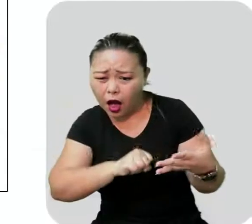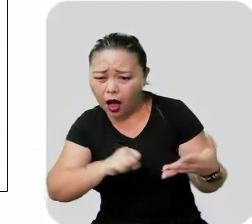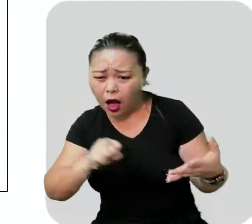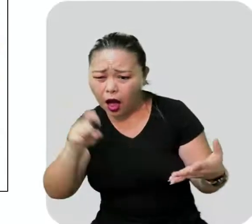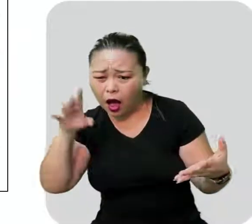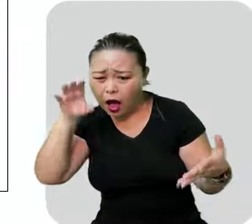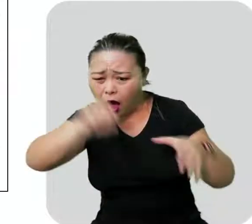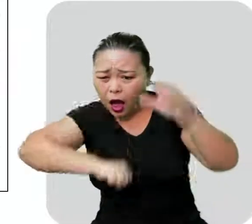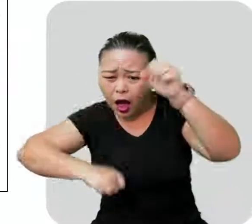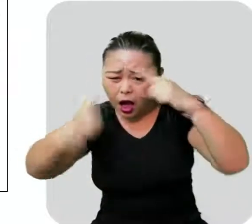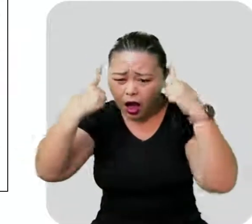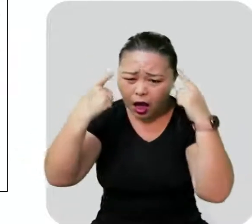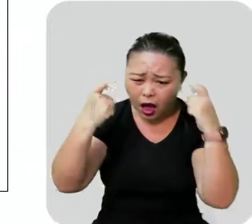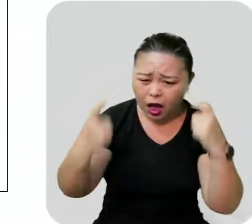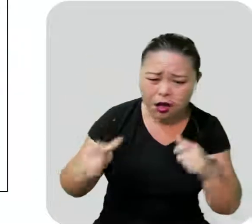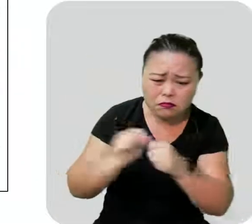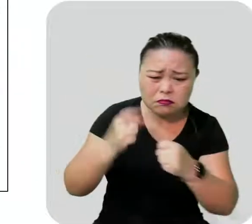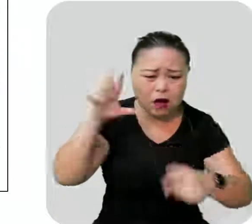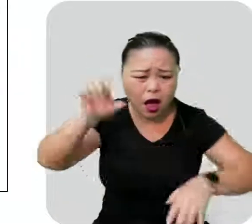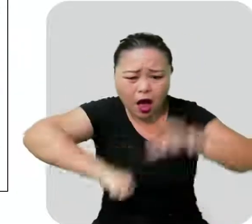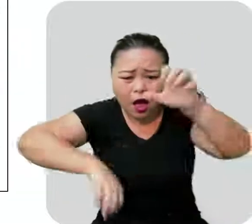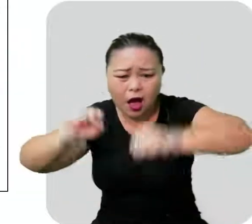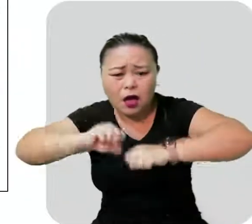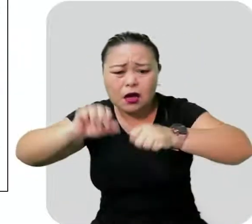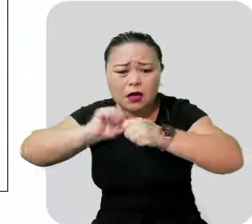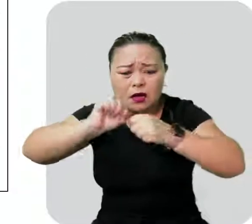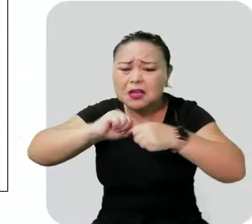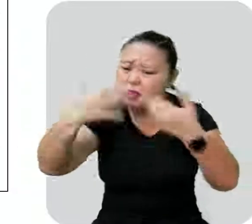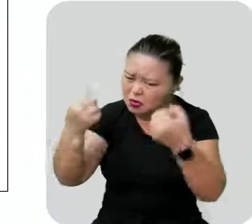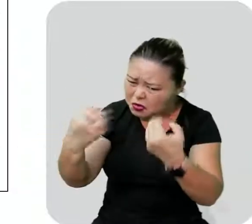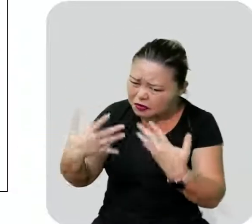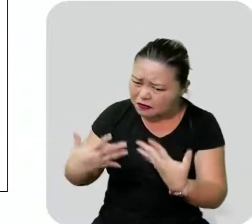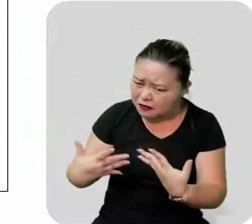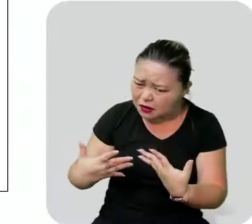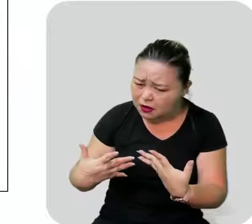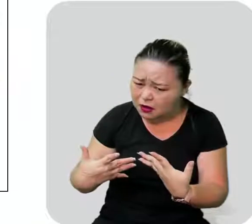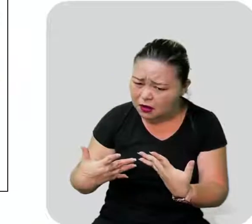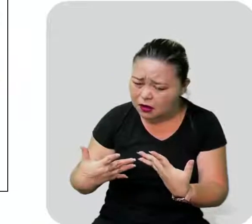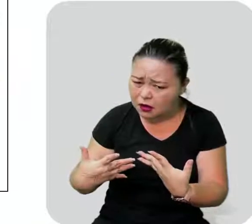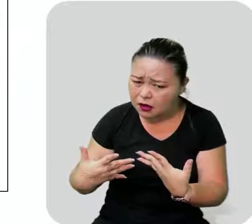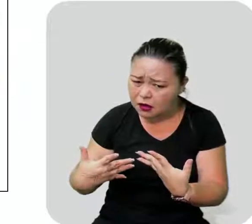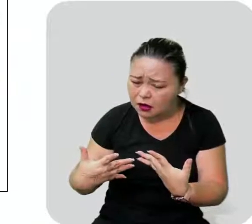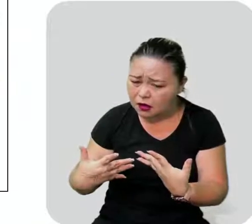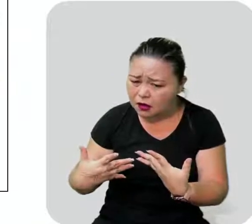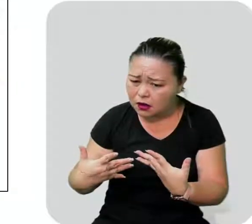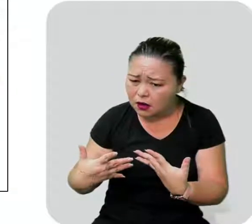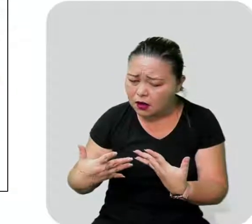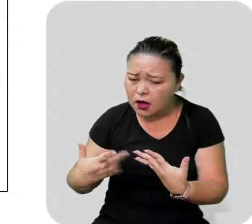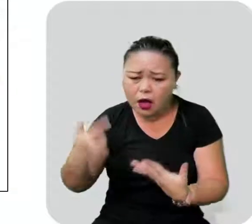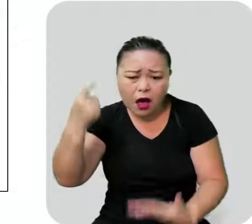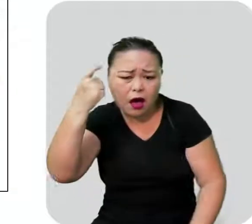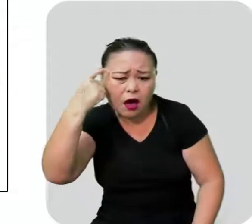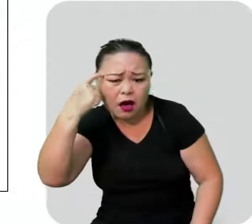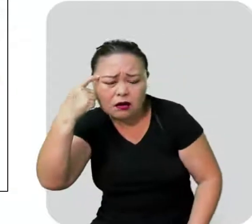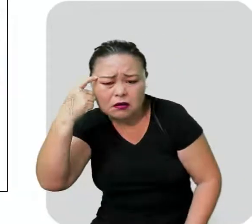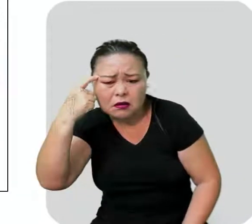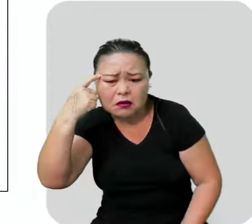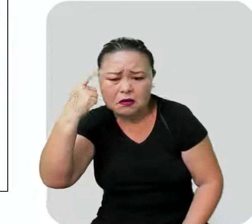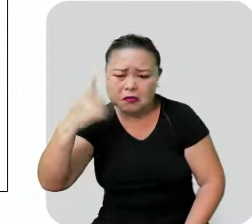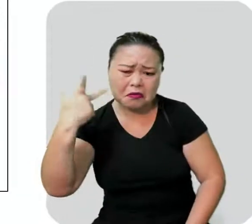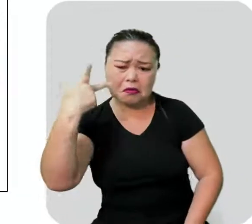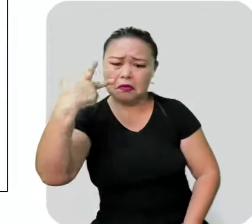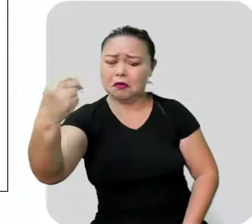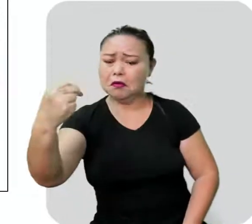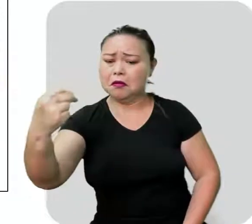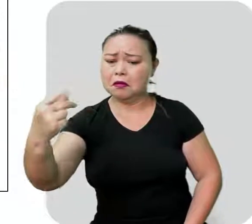da América e da África e da Ásia isso justifica a a ideia de ser